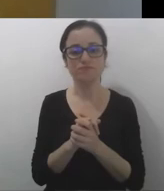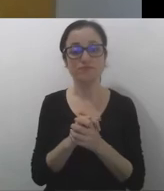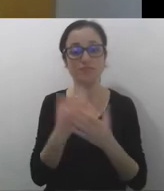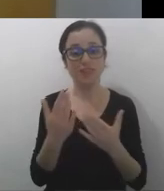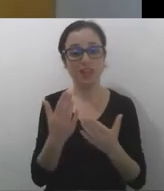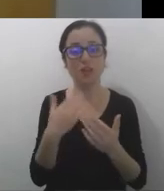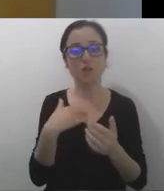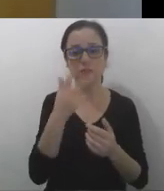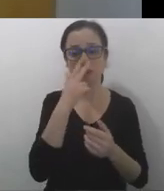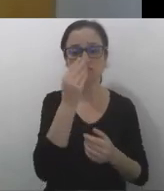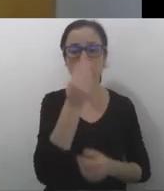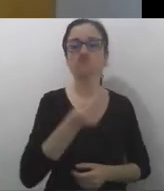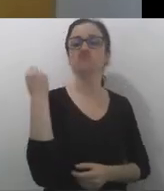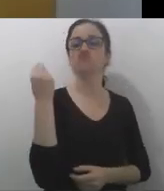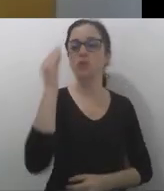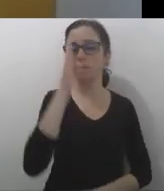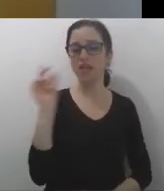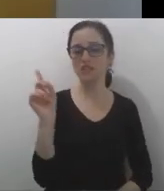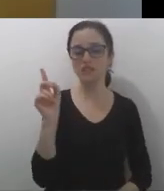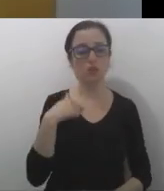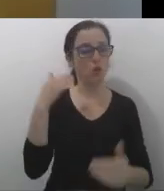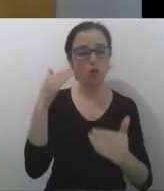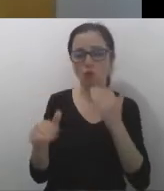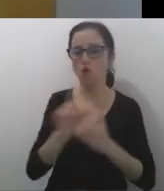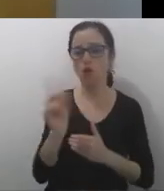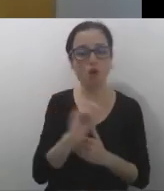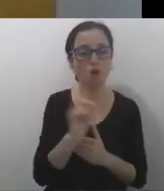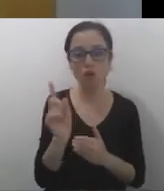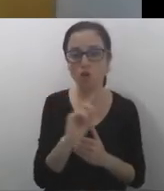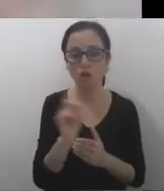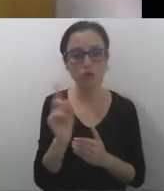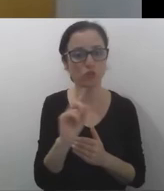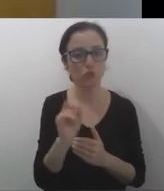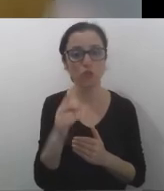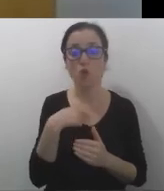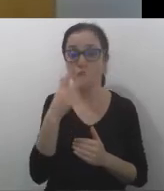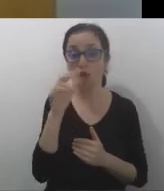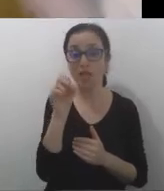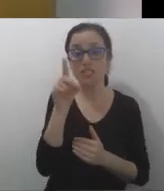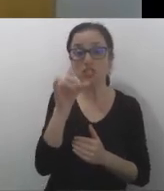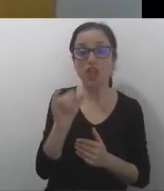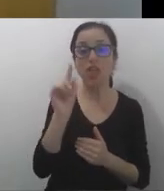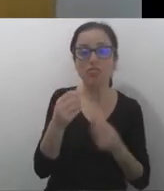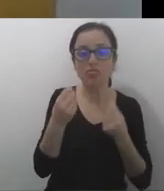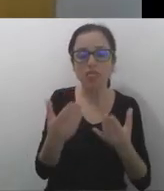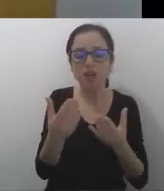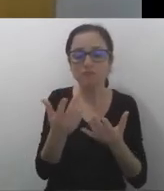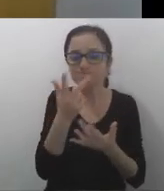né? Eu acho que a ESGE deu uma contribuição impressionante, não para a consolidação